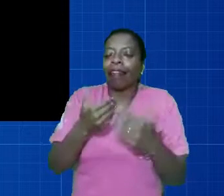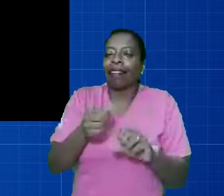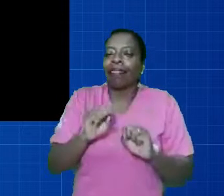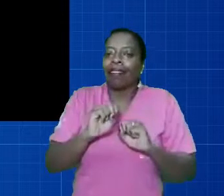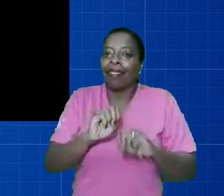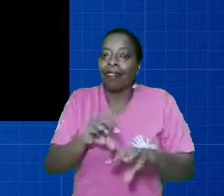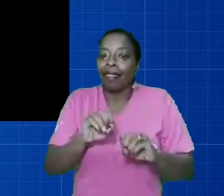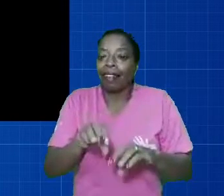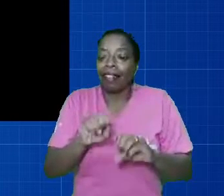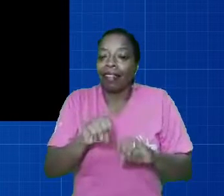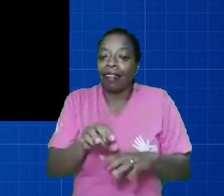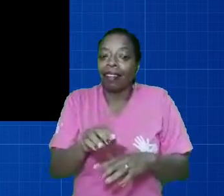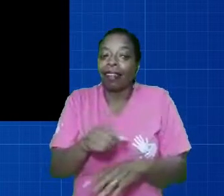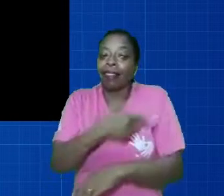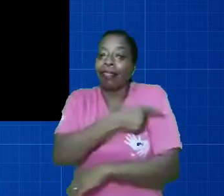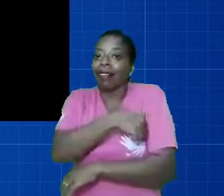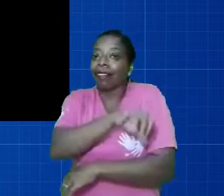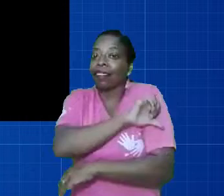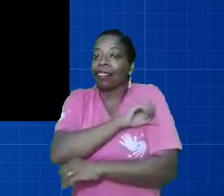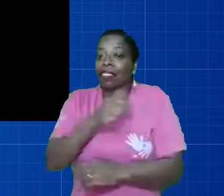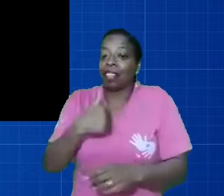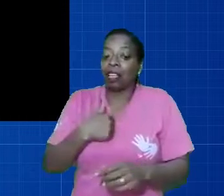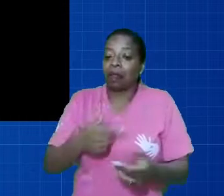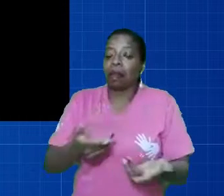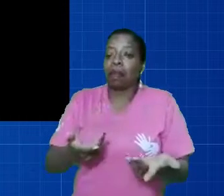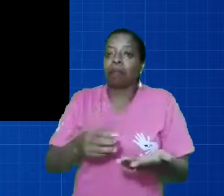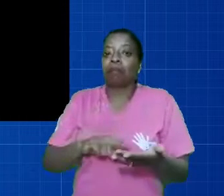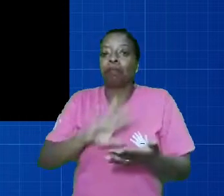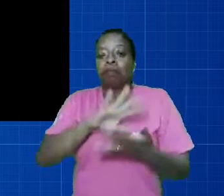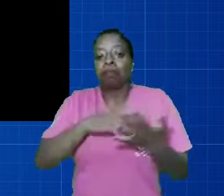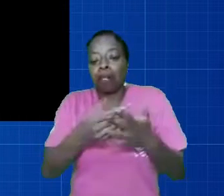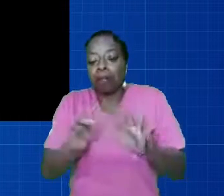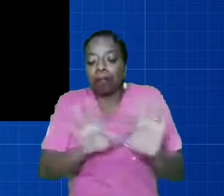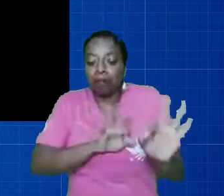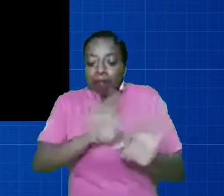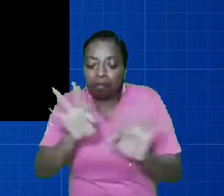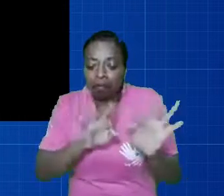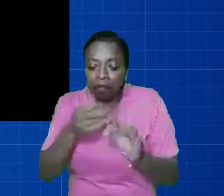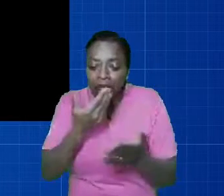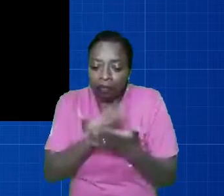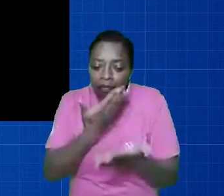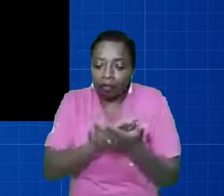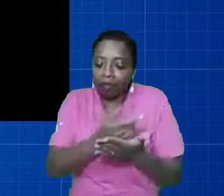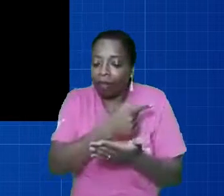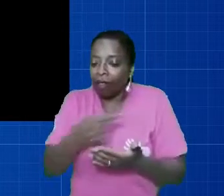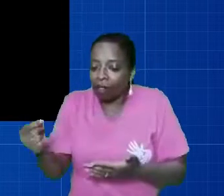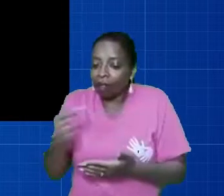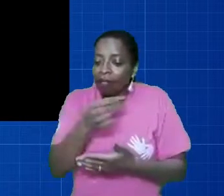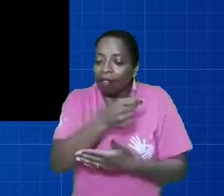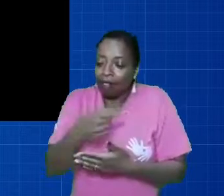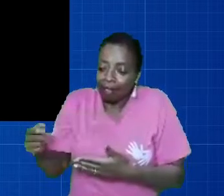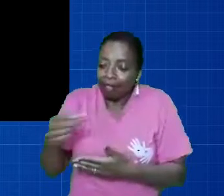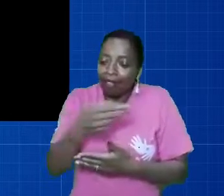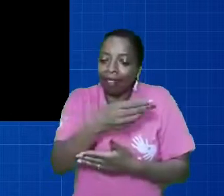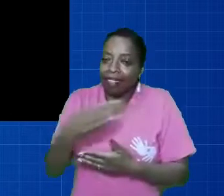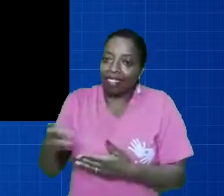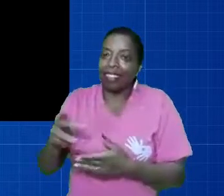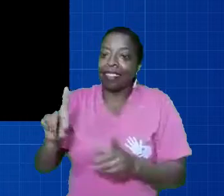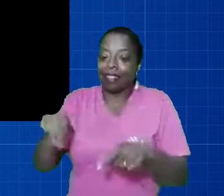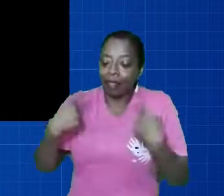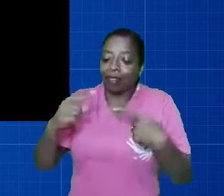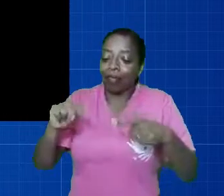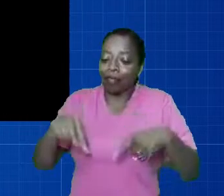fundamental, né, que preparava aula toda semana, né, então, esse foi o desafio.